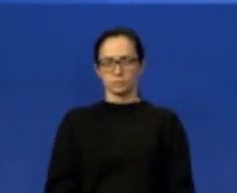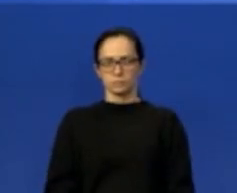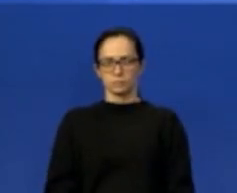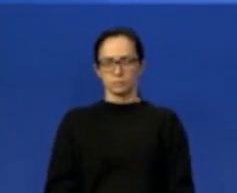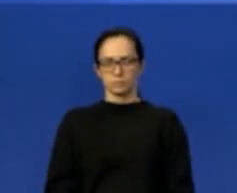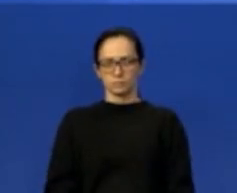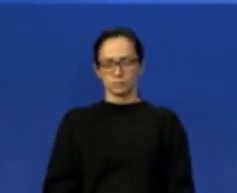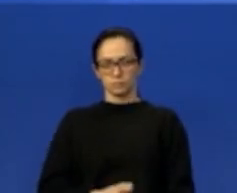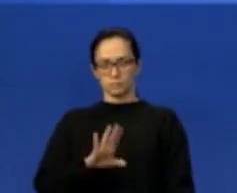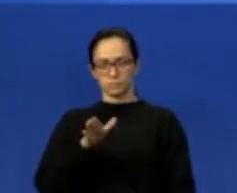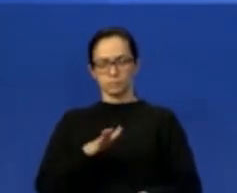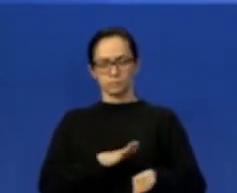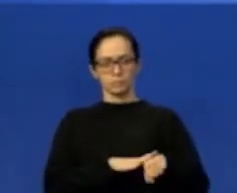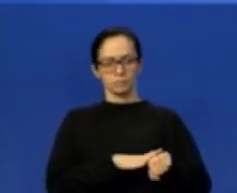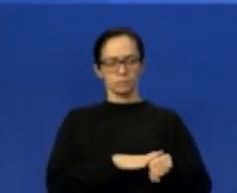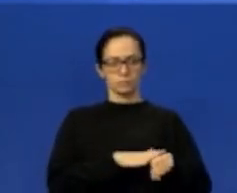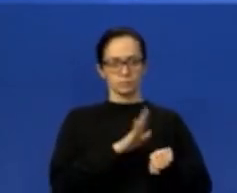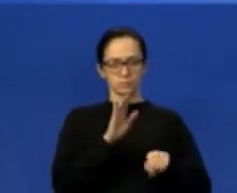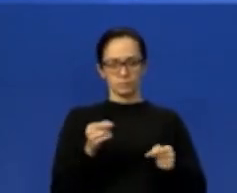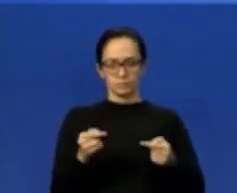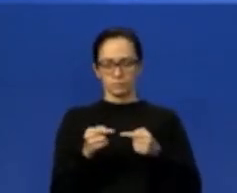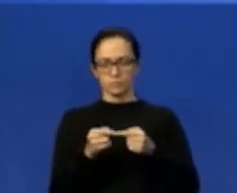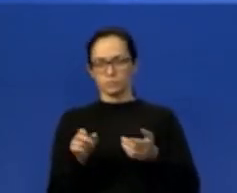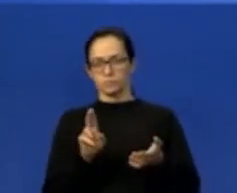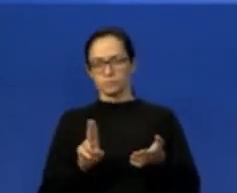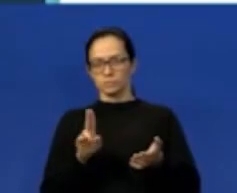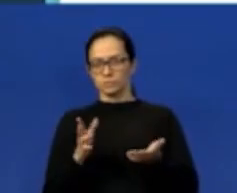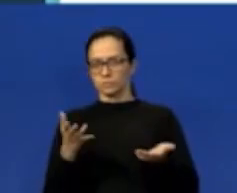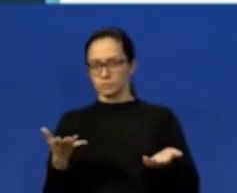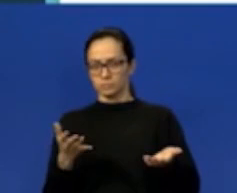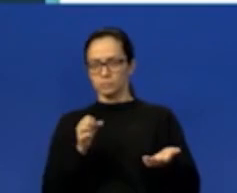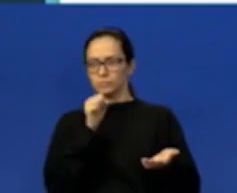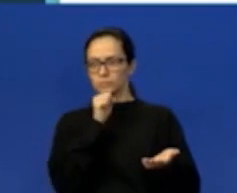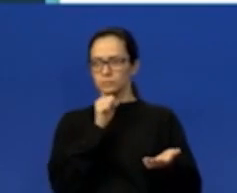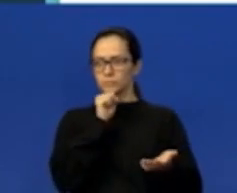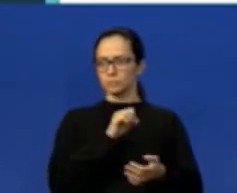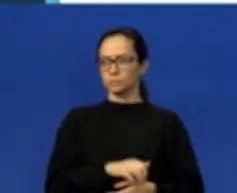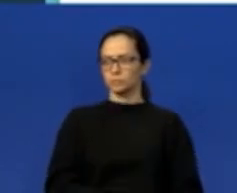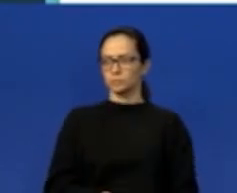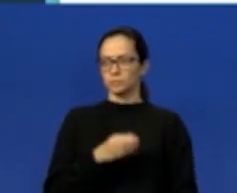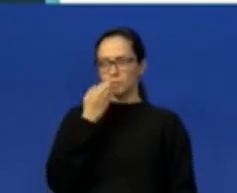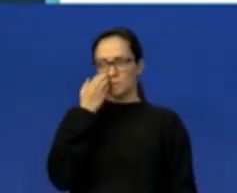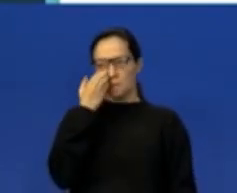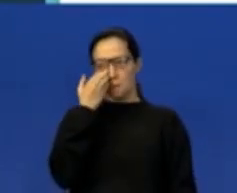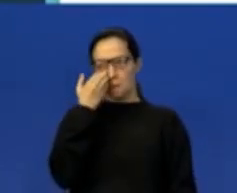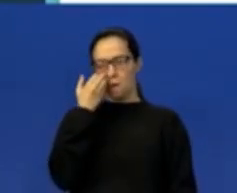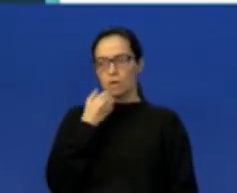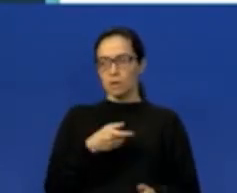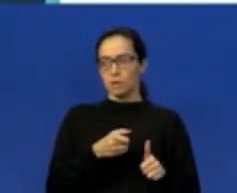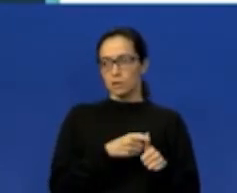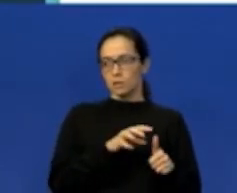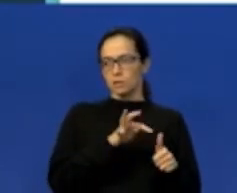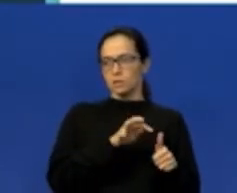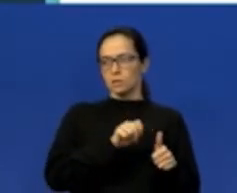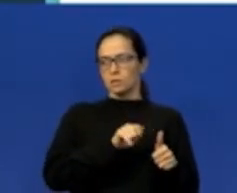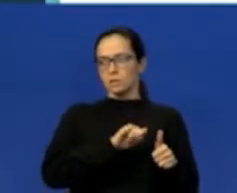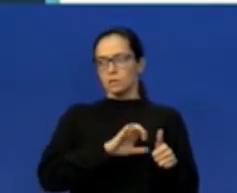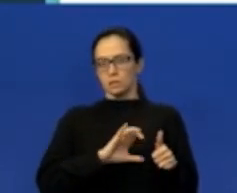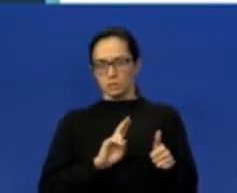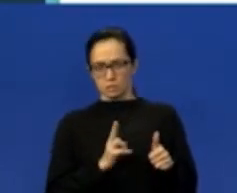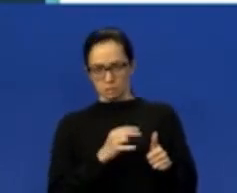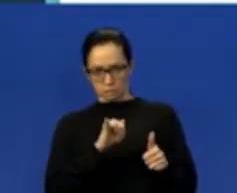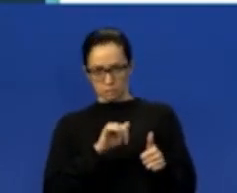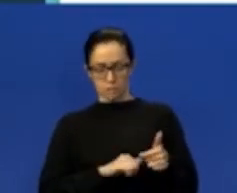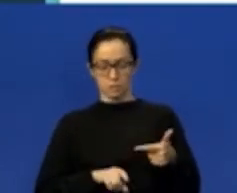Quais são as lutas mais indicadas para idosos, né? O Tai Chi Chuan, porque ele mexe muito com o trabalho de equilíbrio. O Judô,